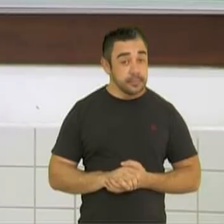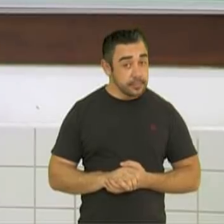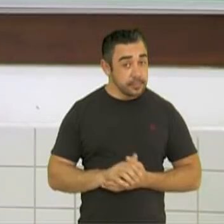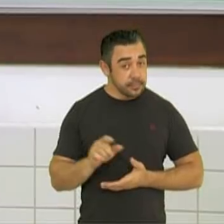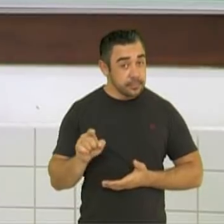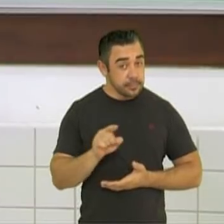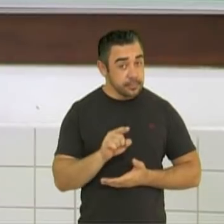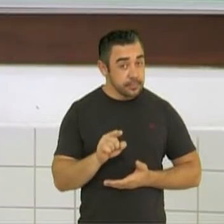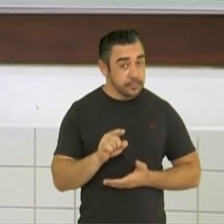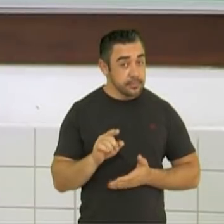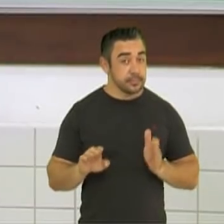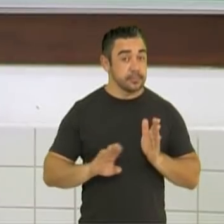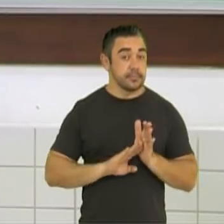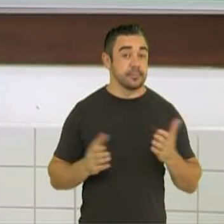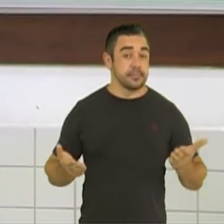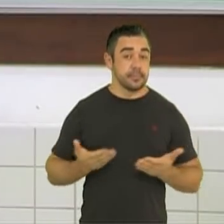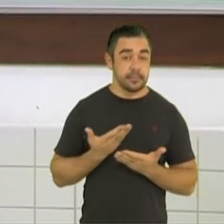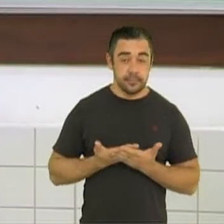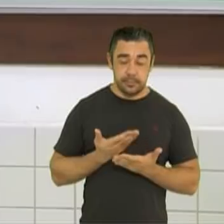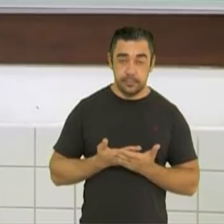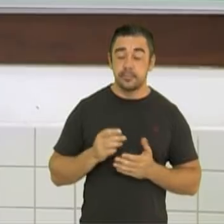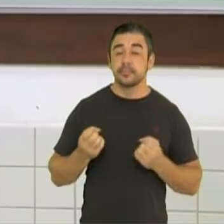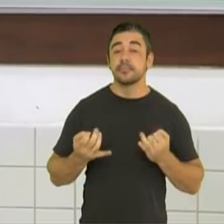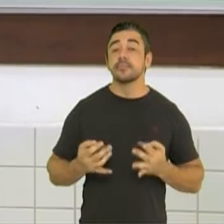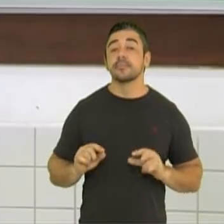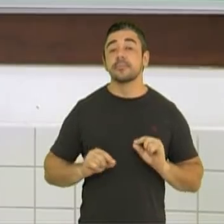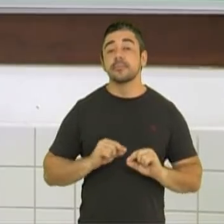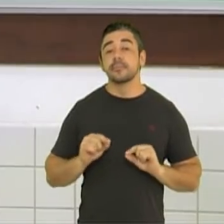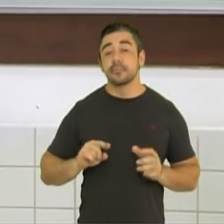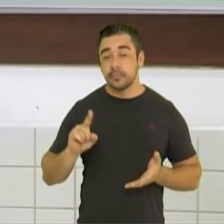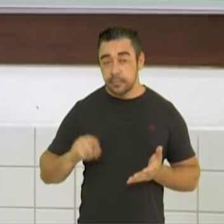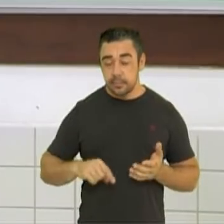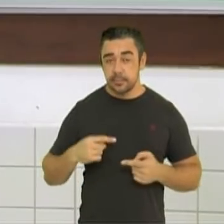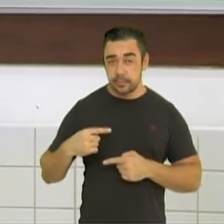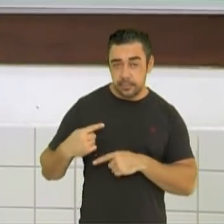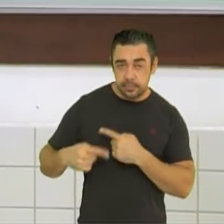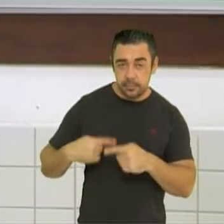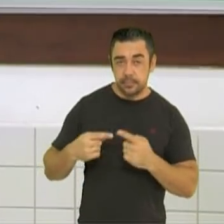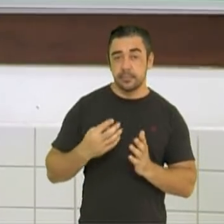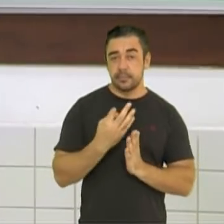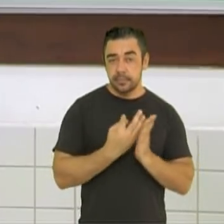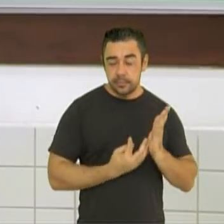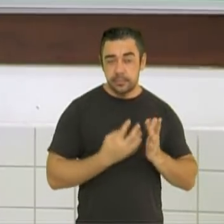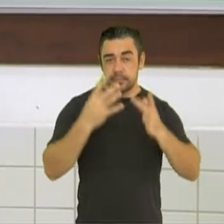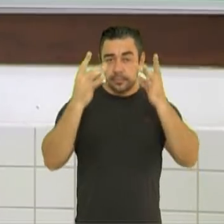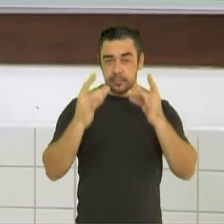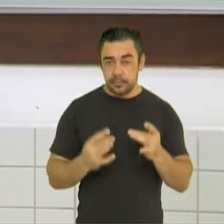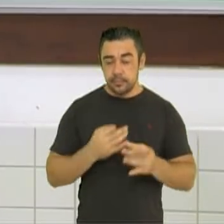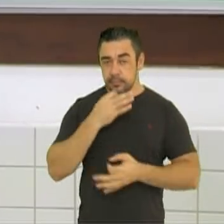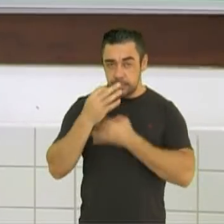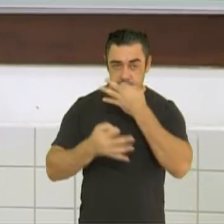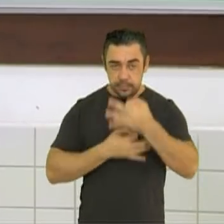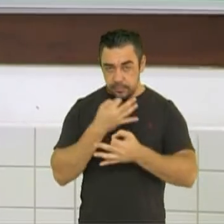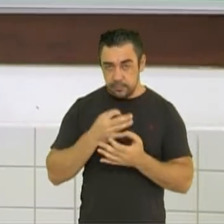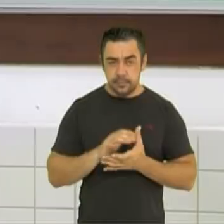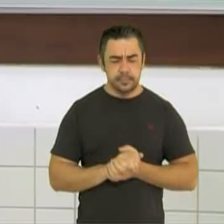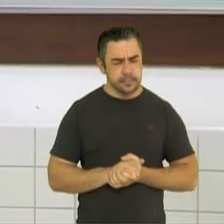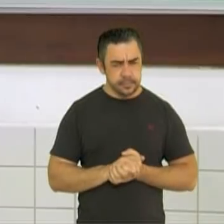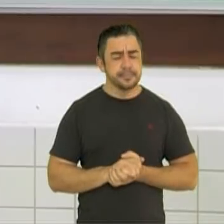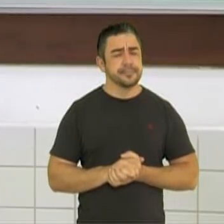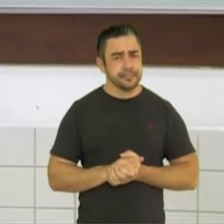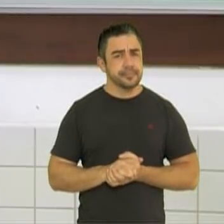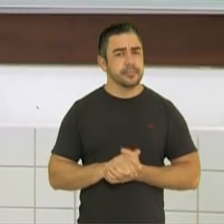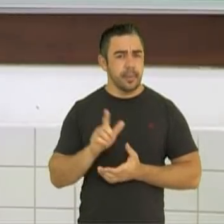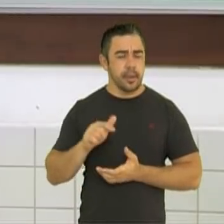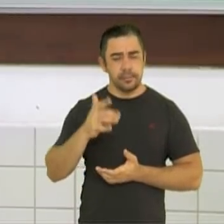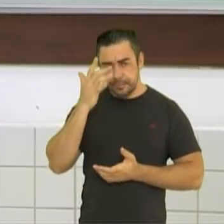Para você que está chegando agora na nossa aula, estamos falando sobre a parte do desenvolvimento de um texto dissertativo argumentativo, aquele no qual